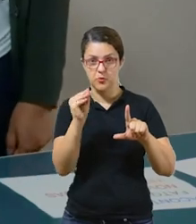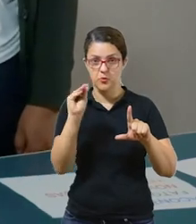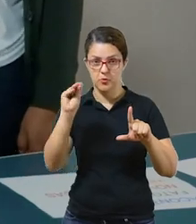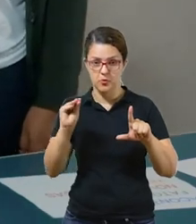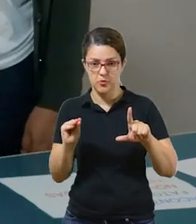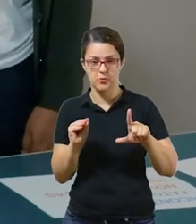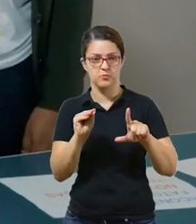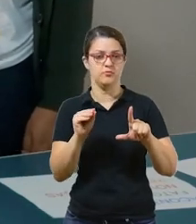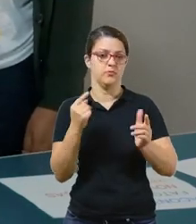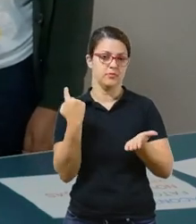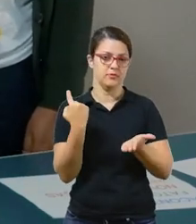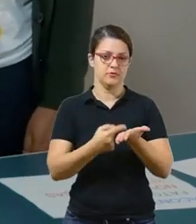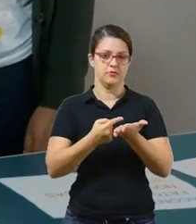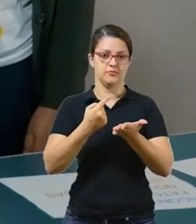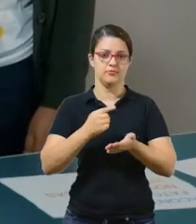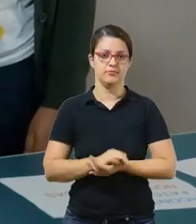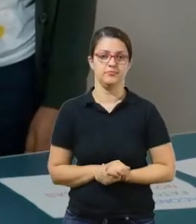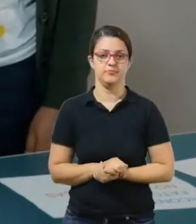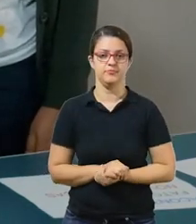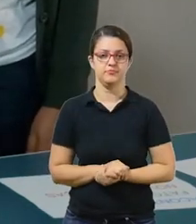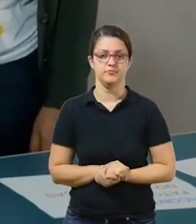bem.